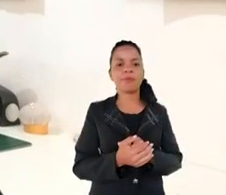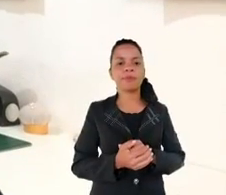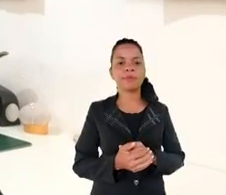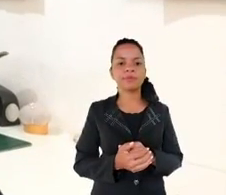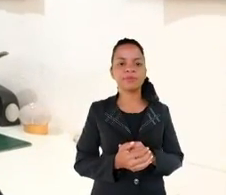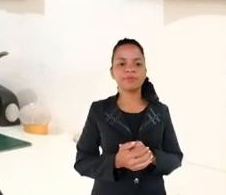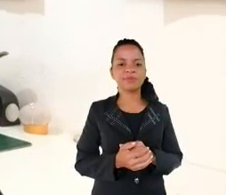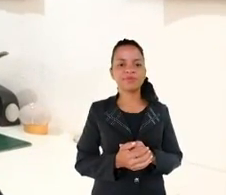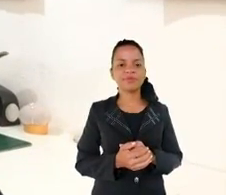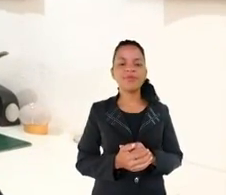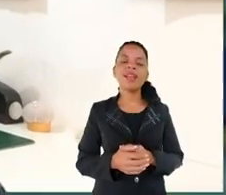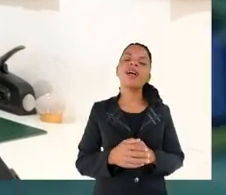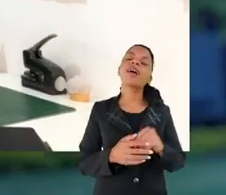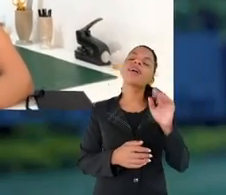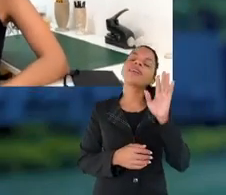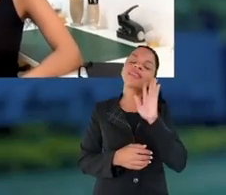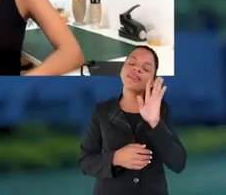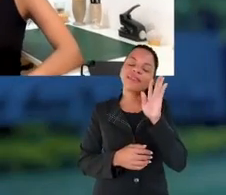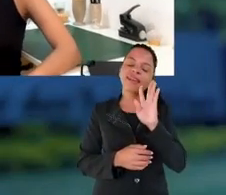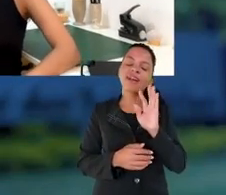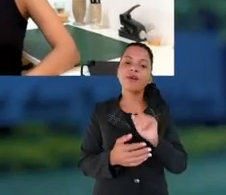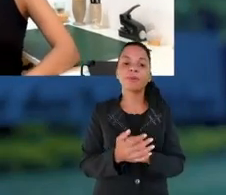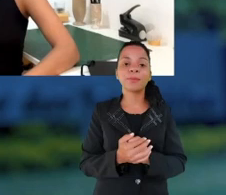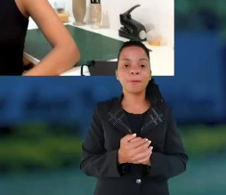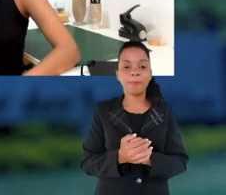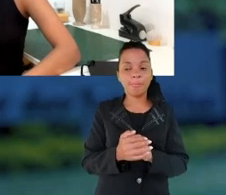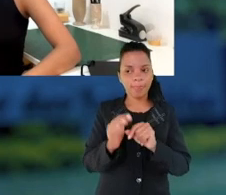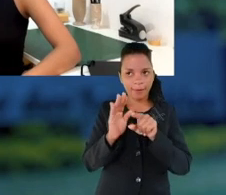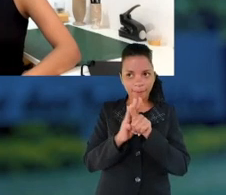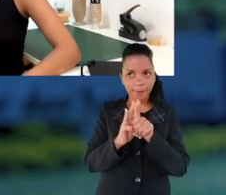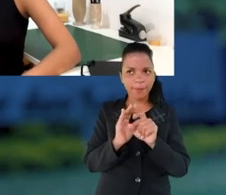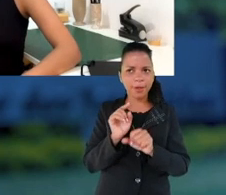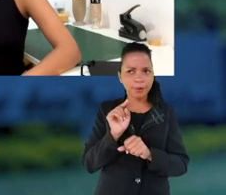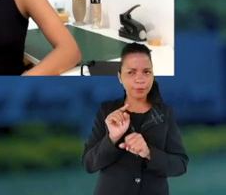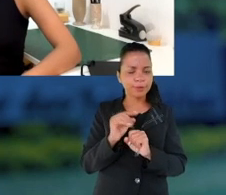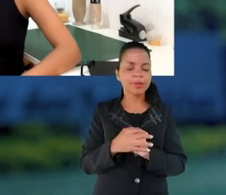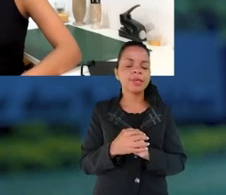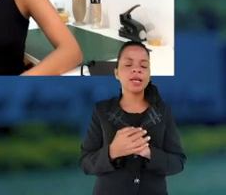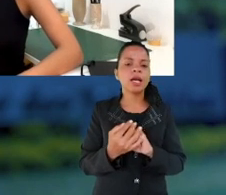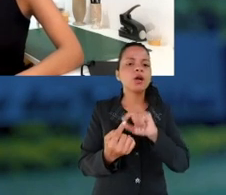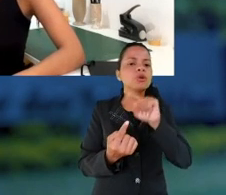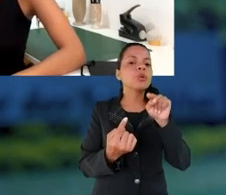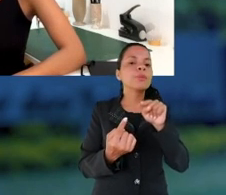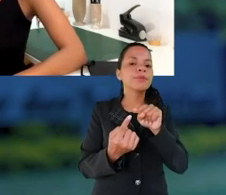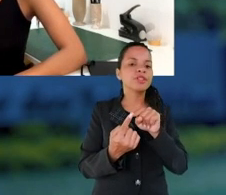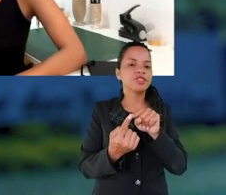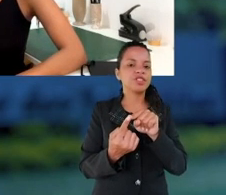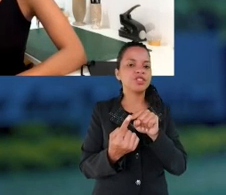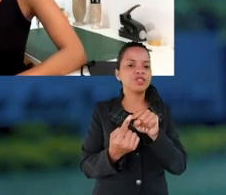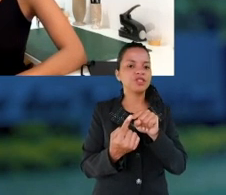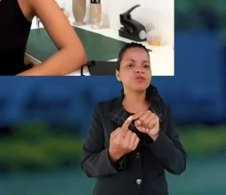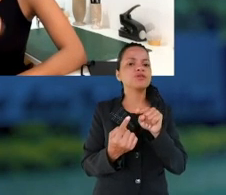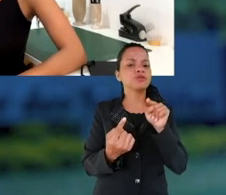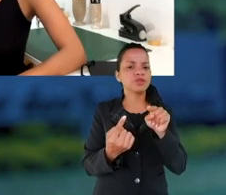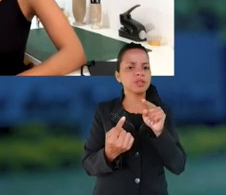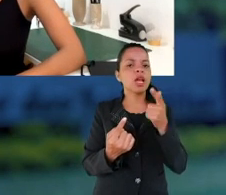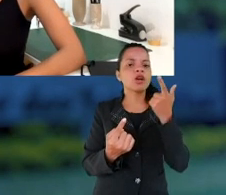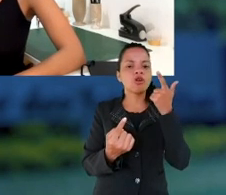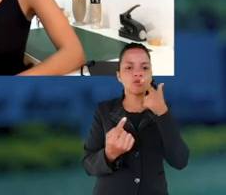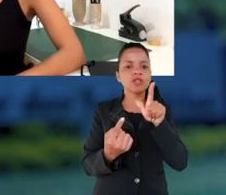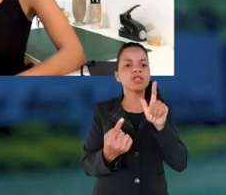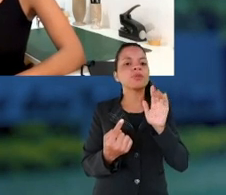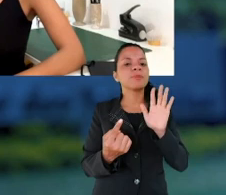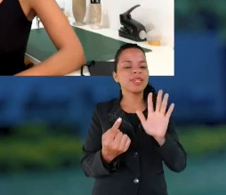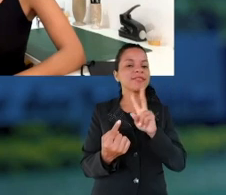Muito legal. E eu queria saber, assim, eu acho que o seu objetivo com certeza já é alcançado e vai ser mais alcançado ainda,